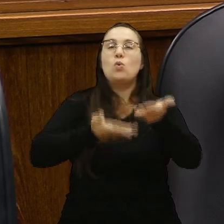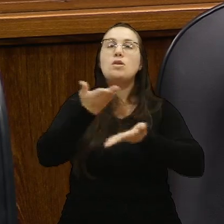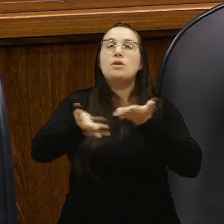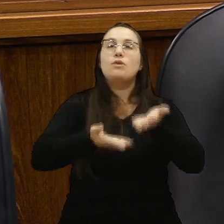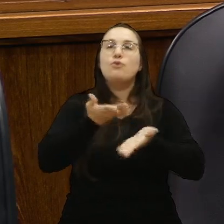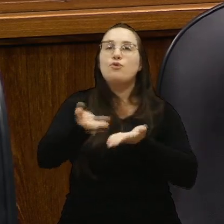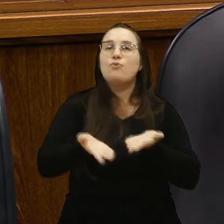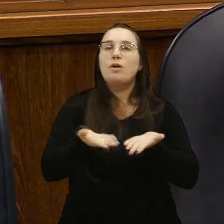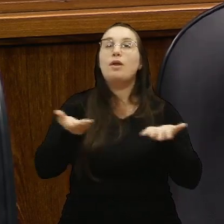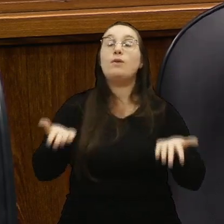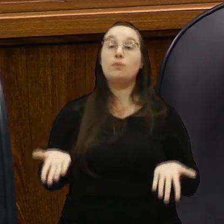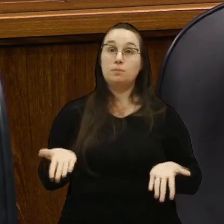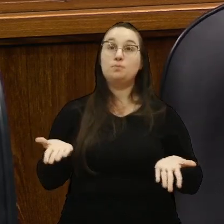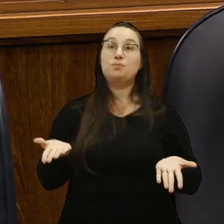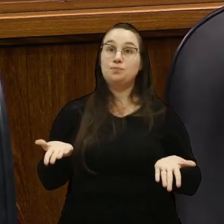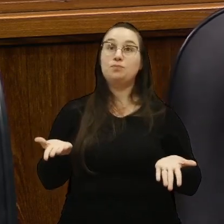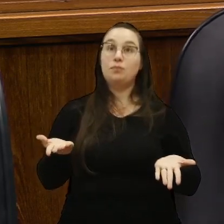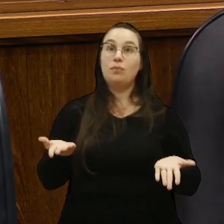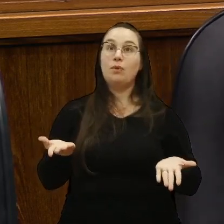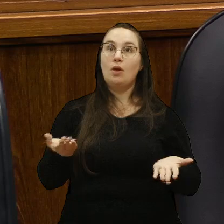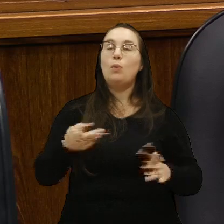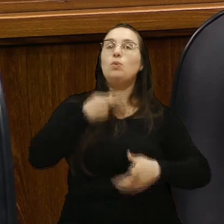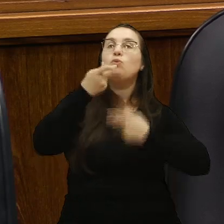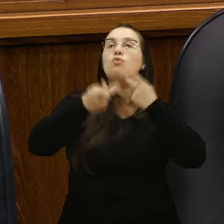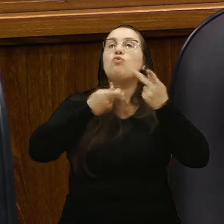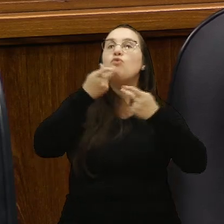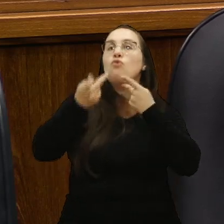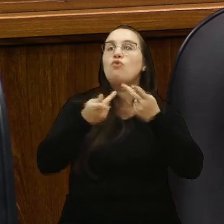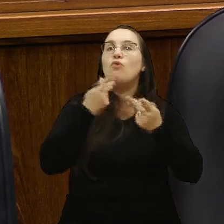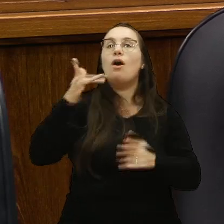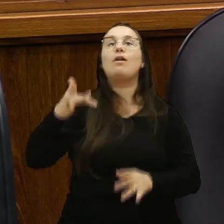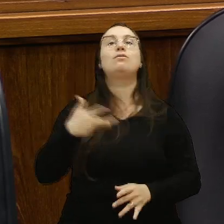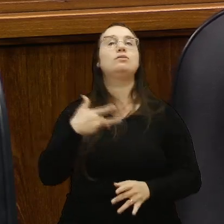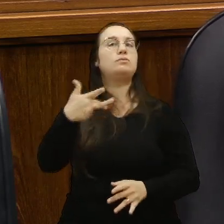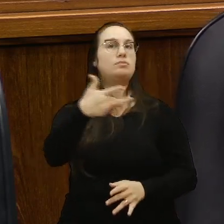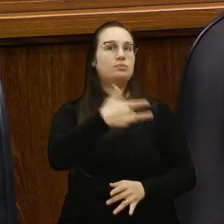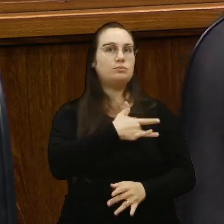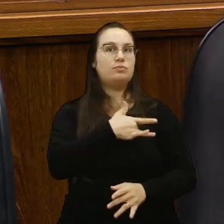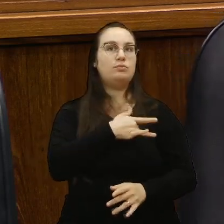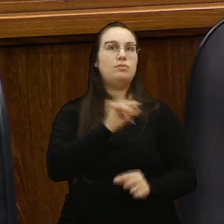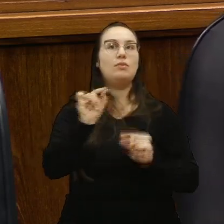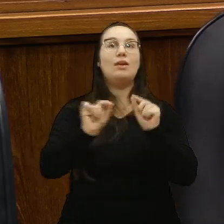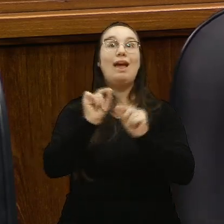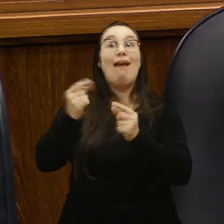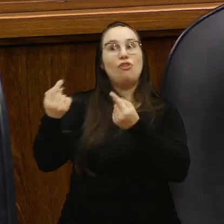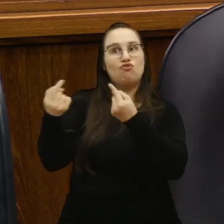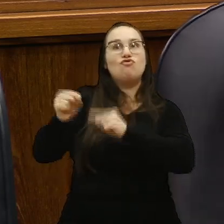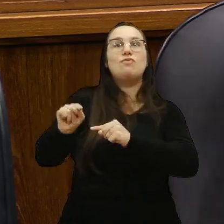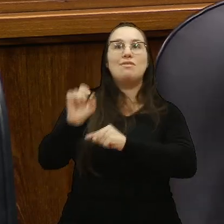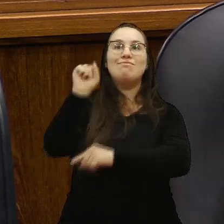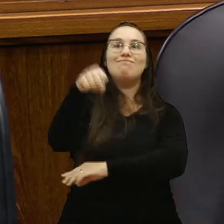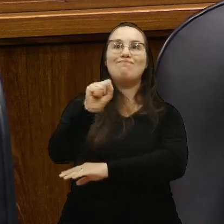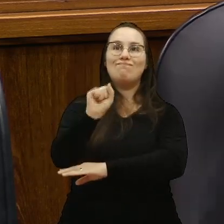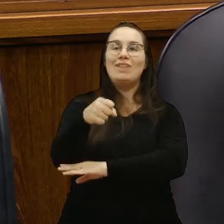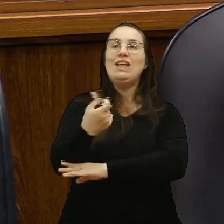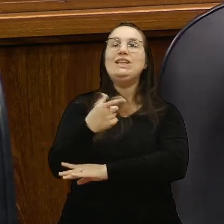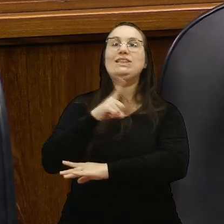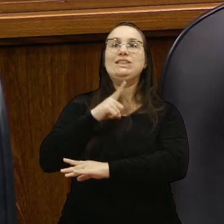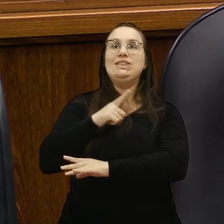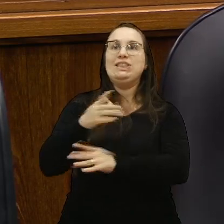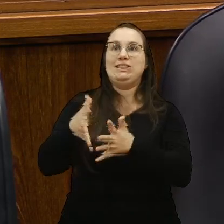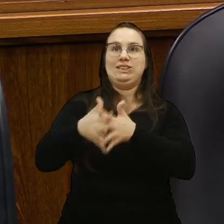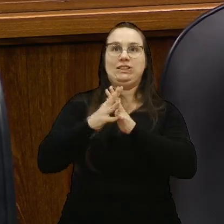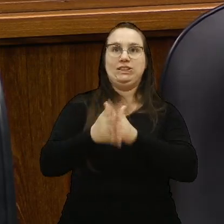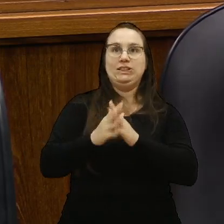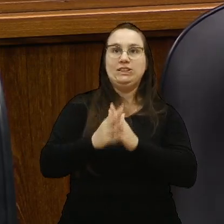atendimento. Então, quando a gente fala da questão da saúde, a gente fala de desafios que são muito